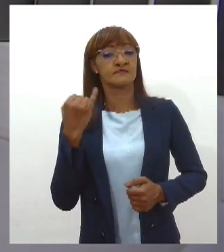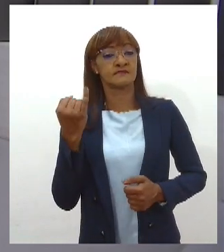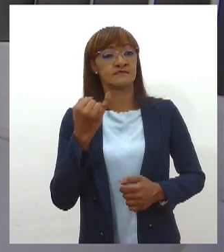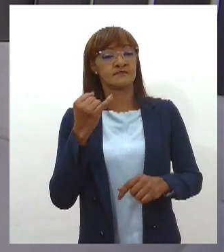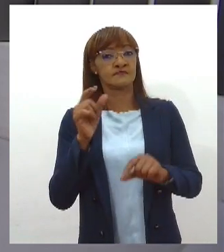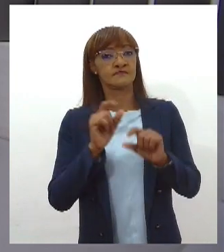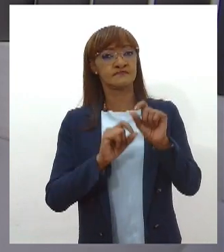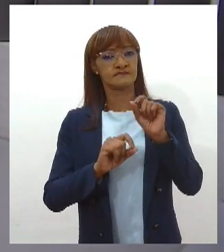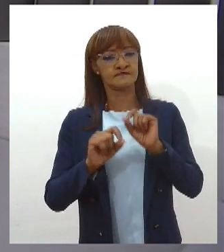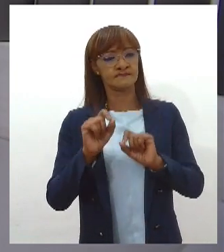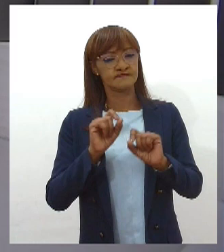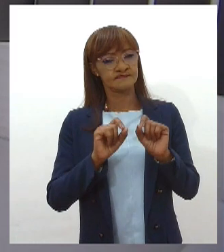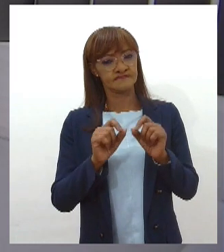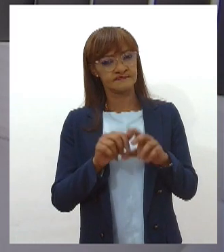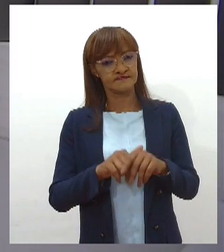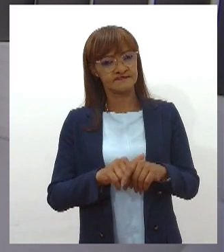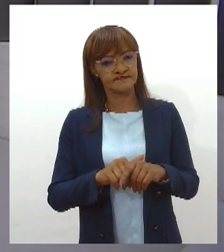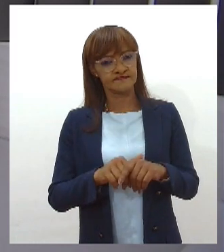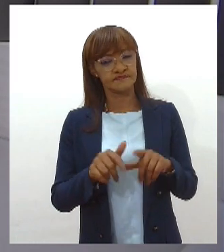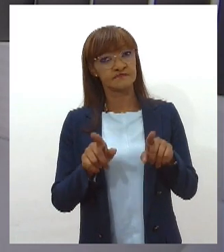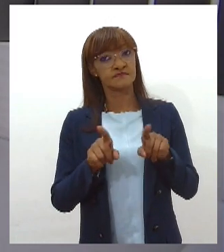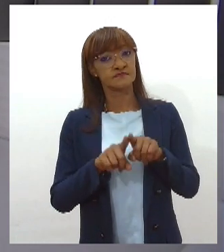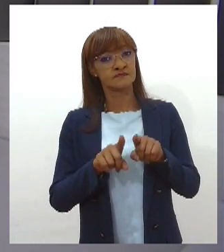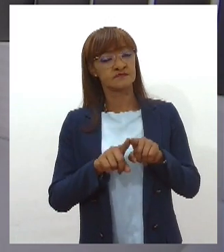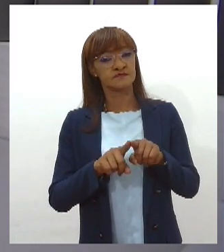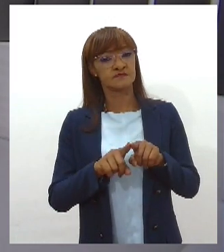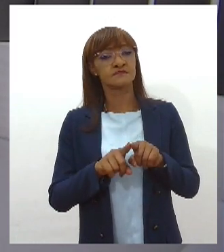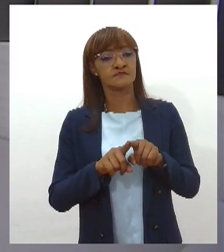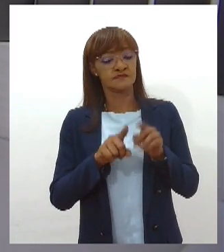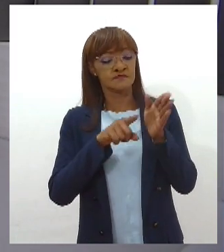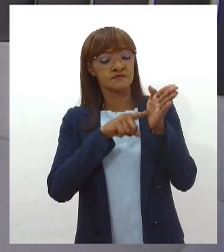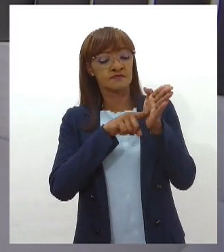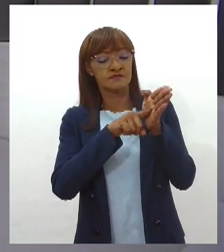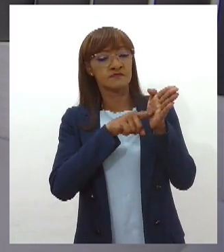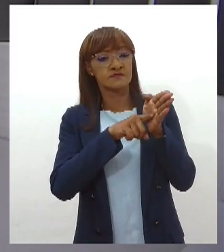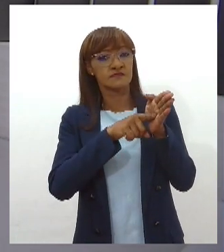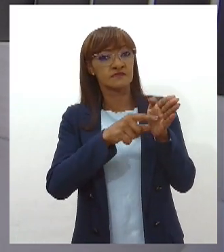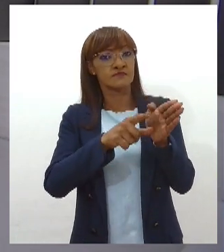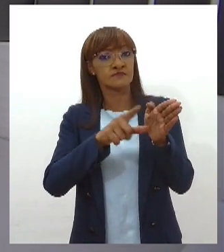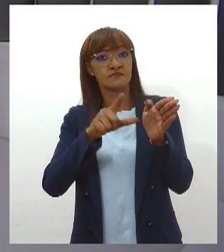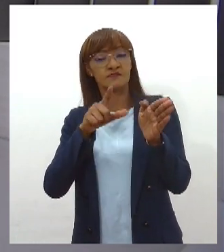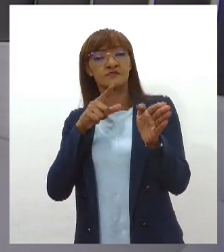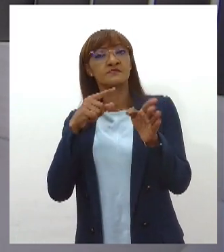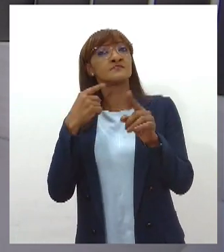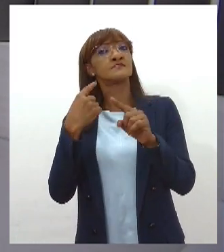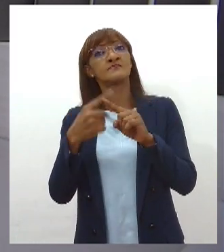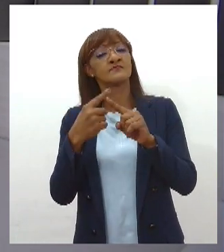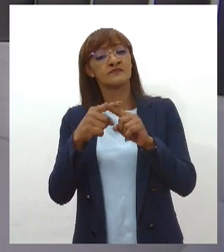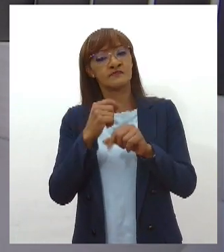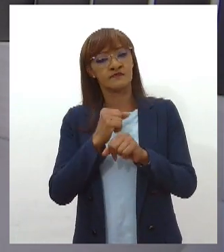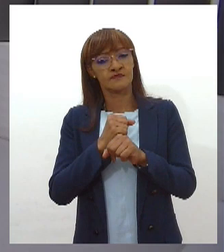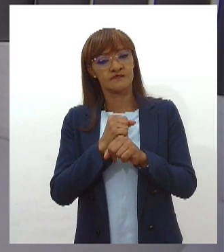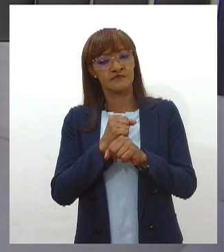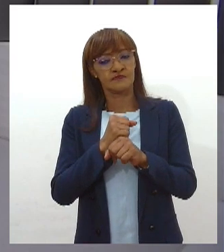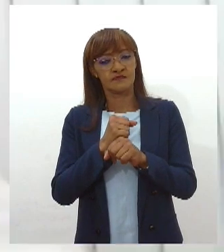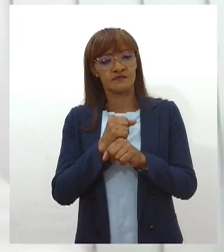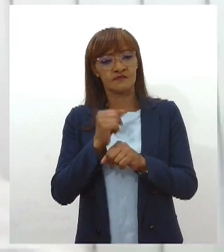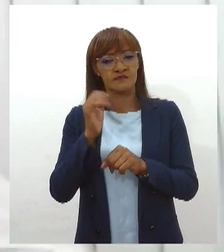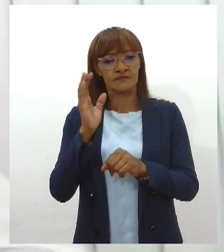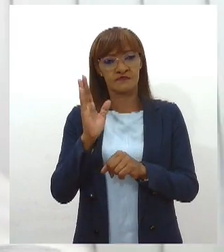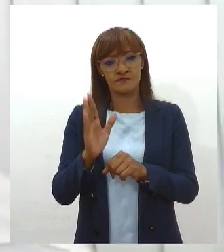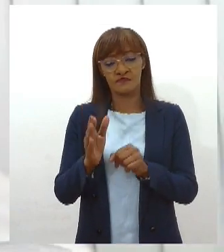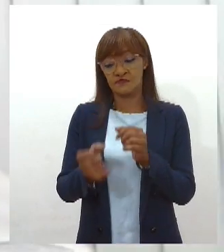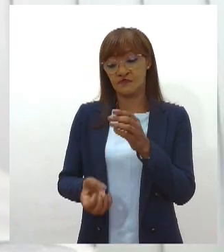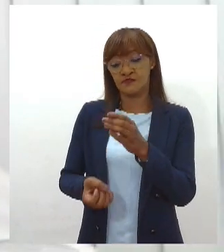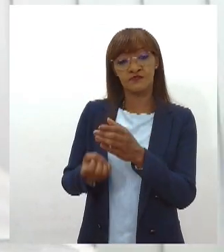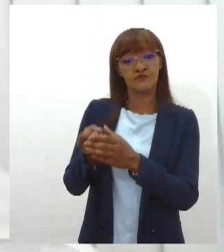da prevenção e do diagnóstico precoce, porque se for nenhum câncer surge câncer. Então, a